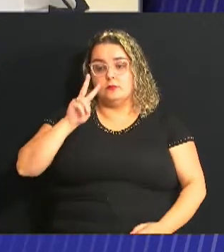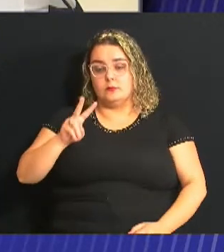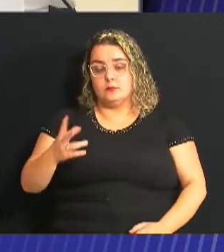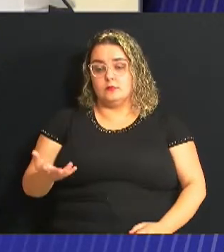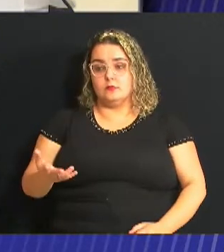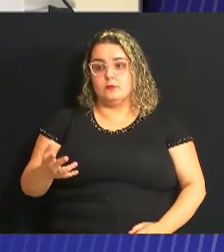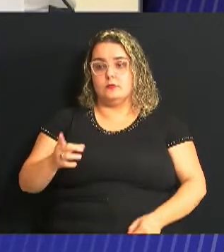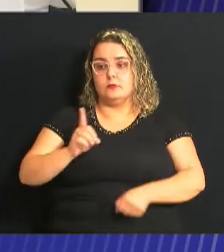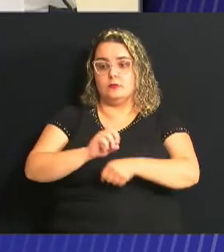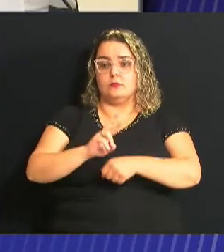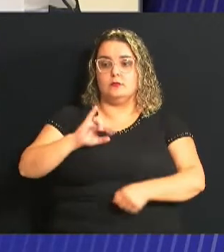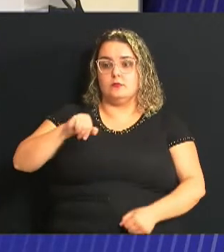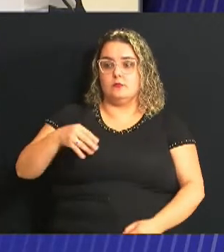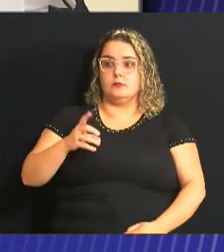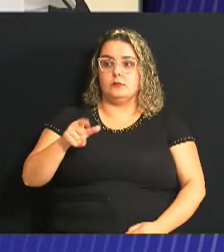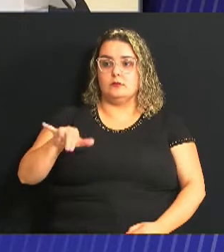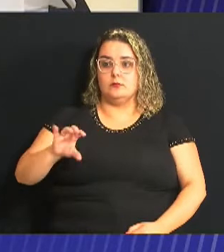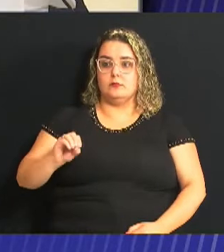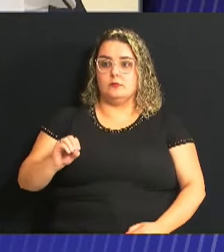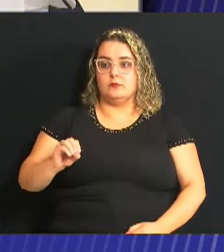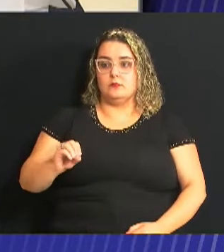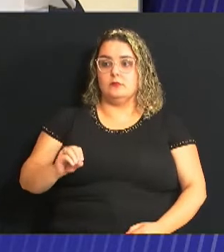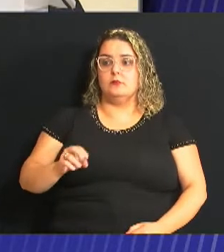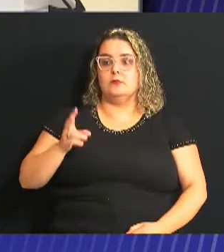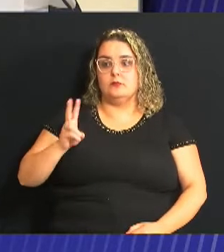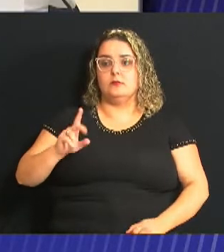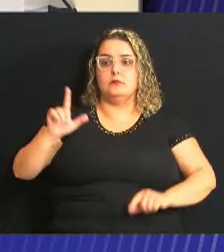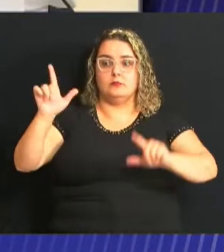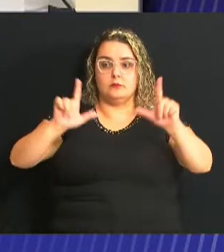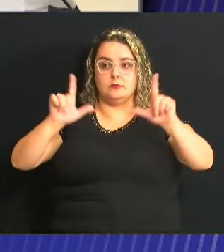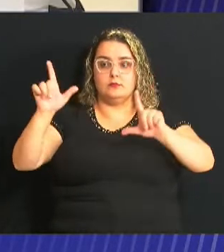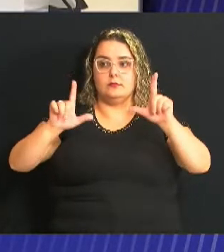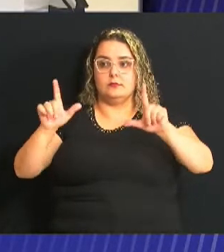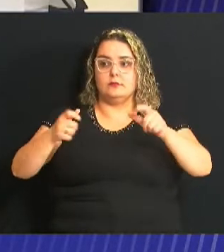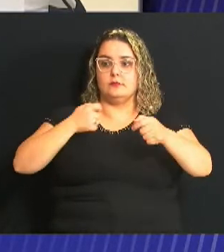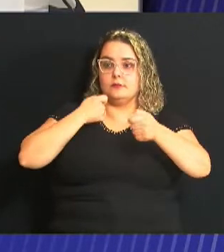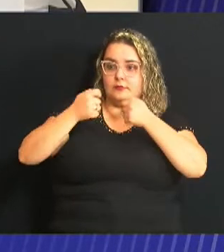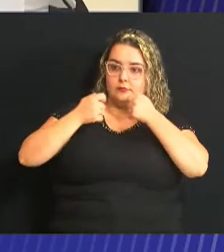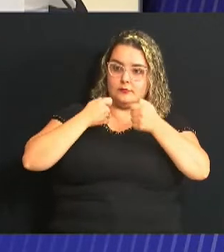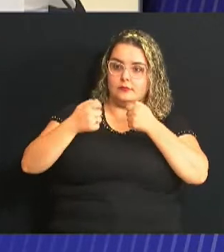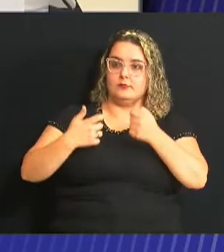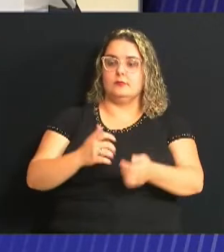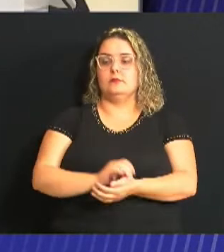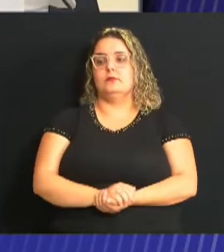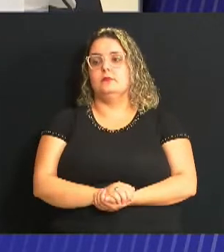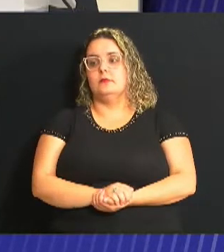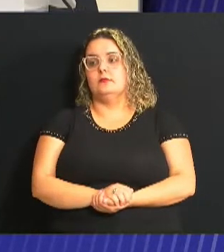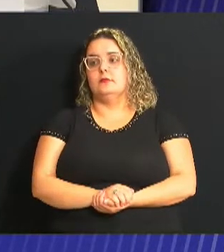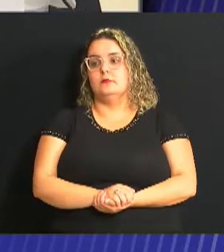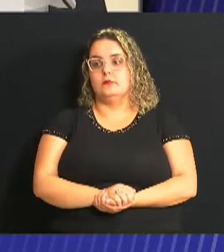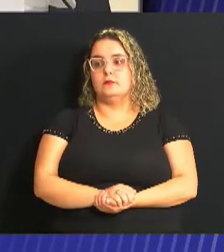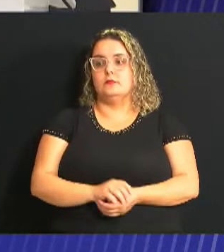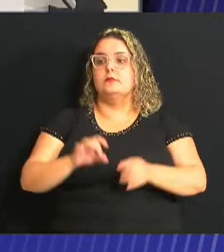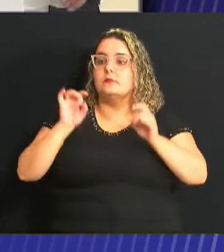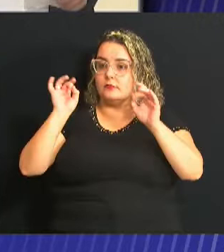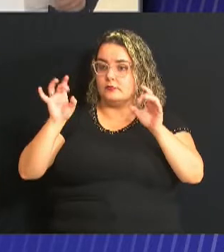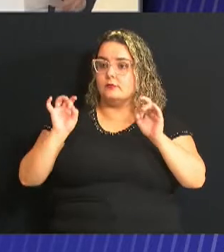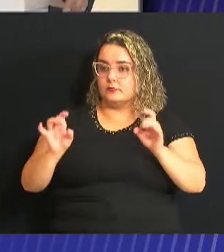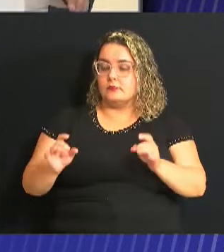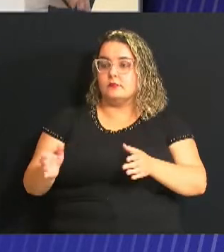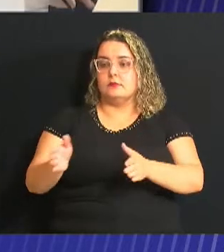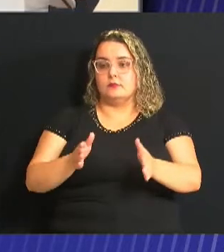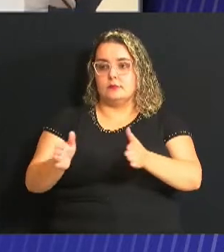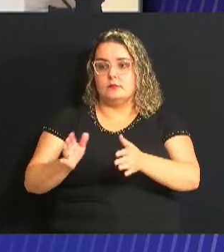o Dr. João Carlos, porque sempre ele passa na TV, dando entrevistas, sendo entrevistado, e especificamente nesse